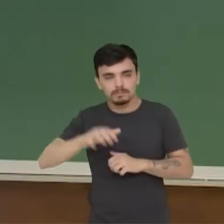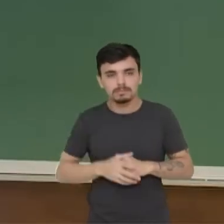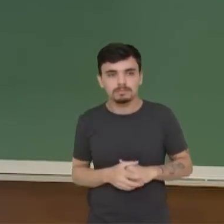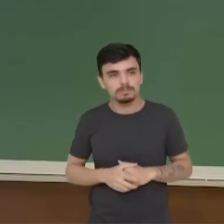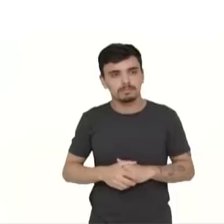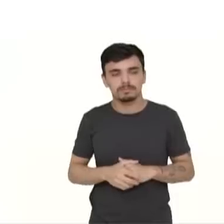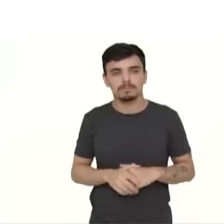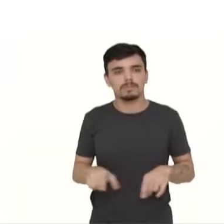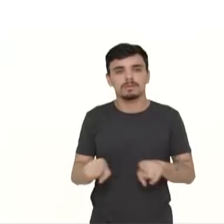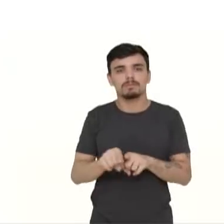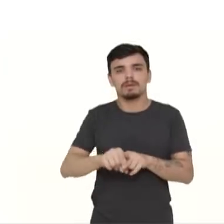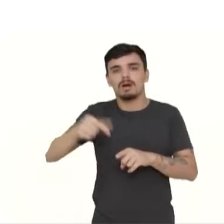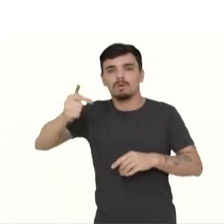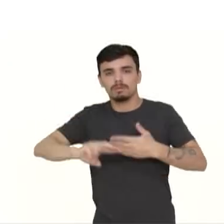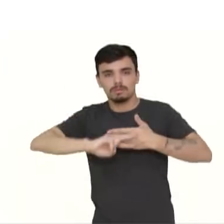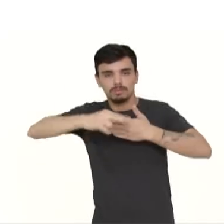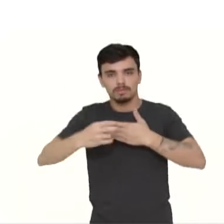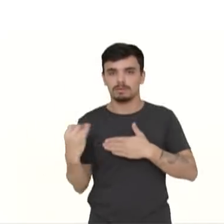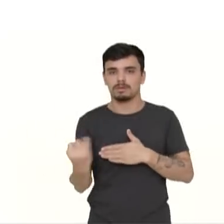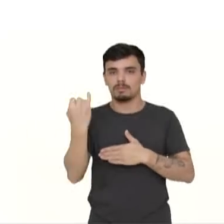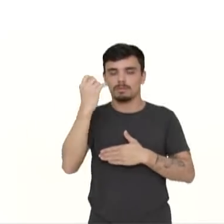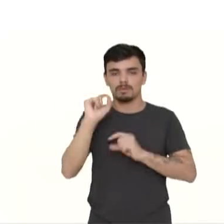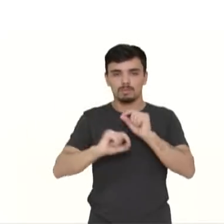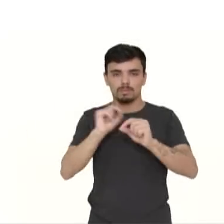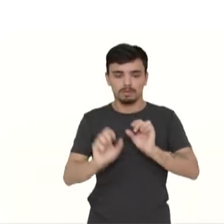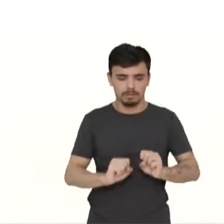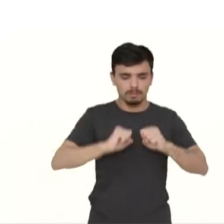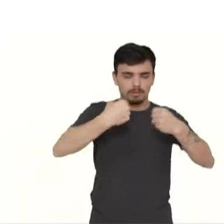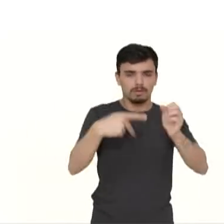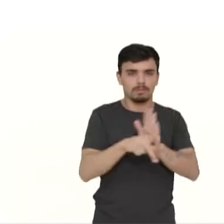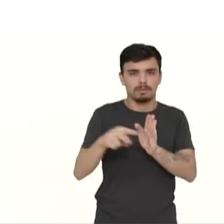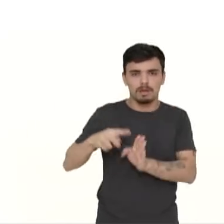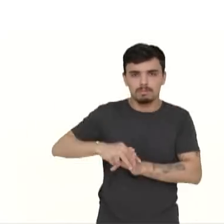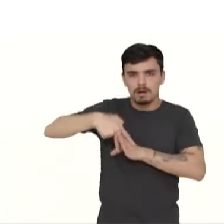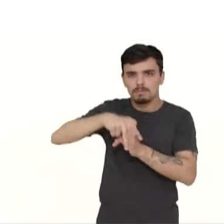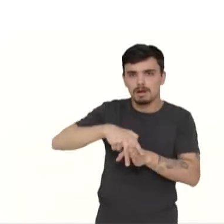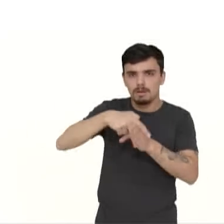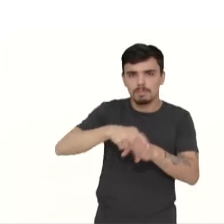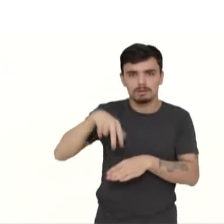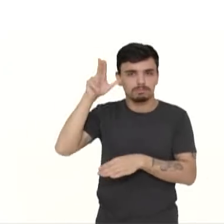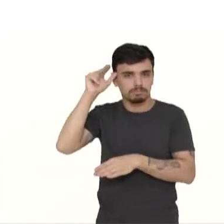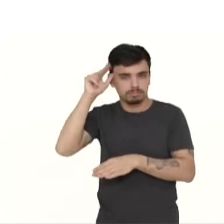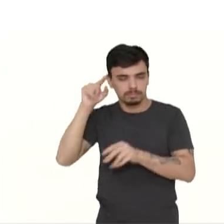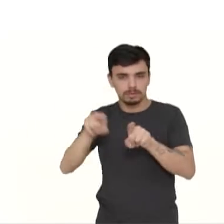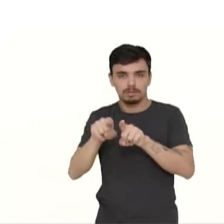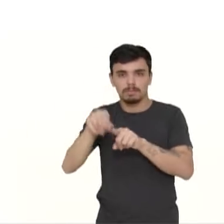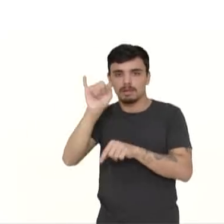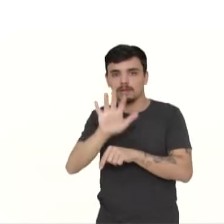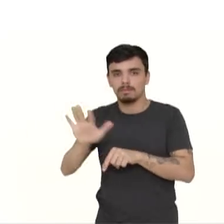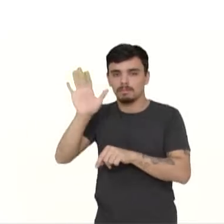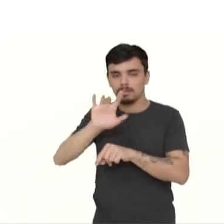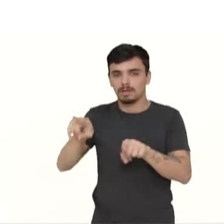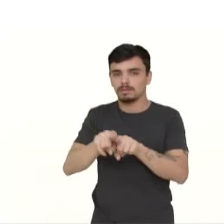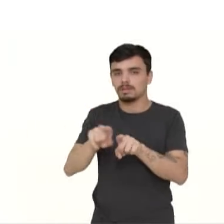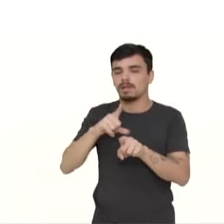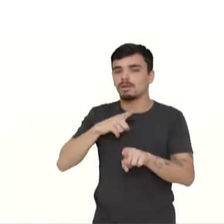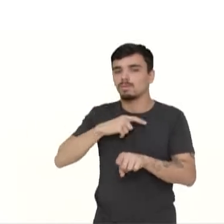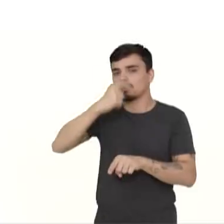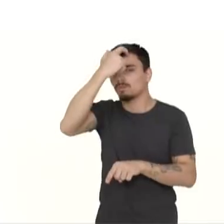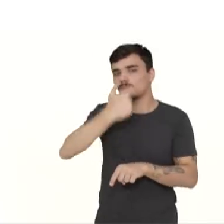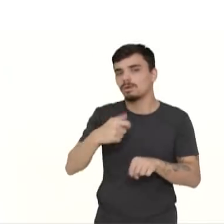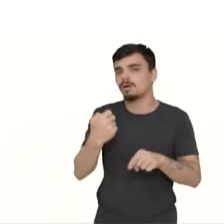uma outra consequência importante é o fortalecimento da cavalaria. Então, a figura do cavaleiro ele vai assumir um caráter